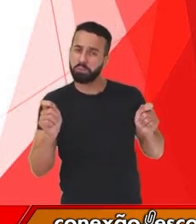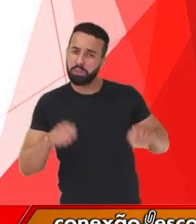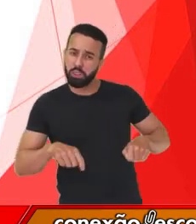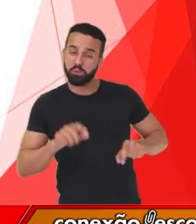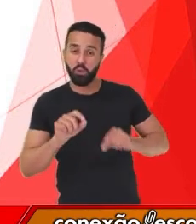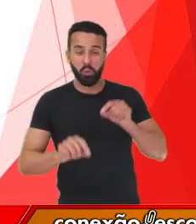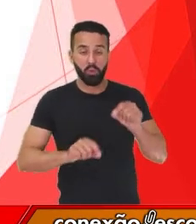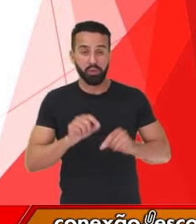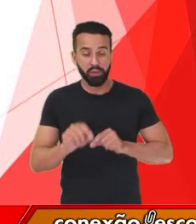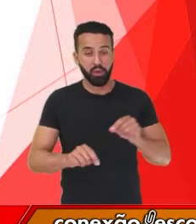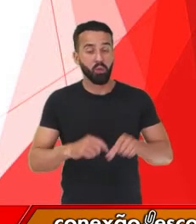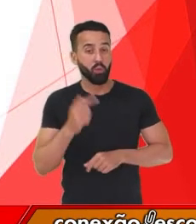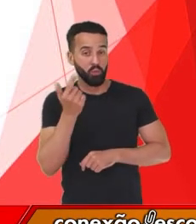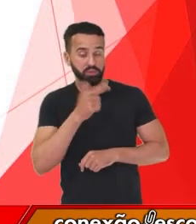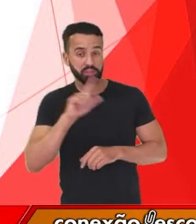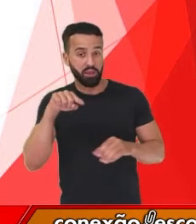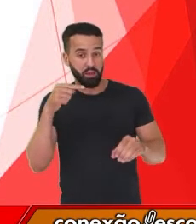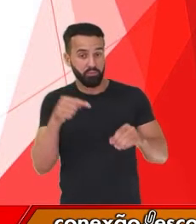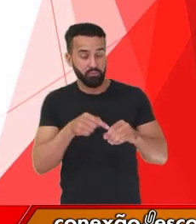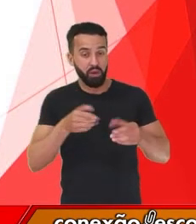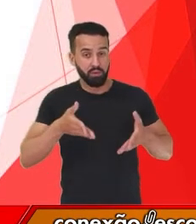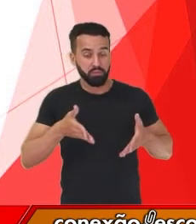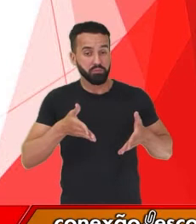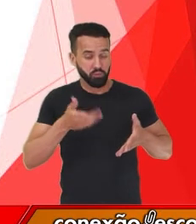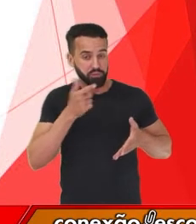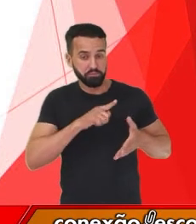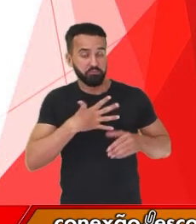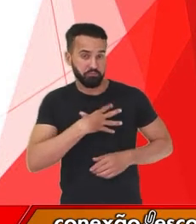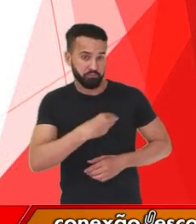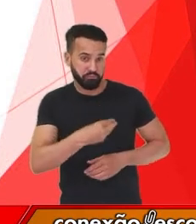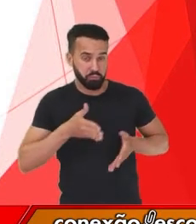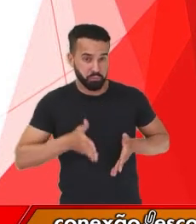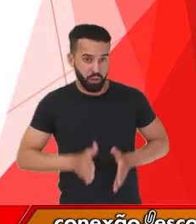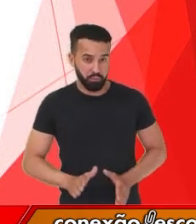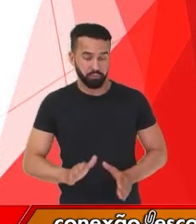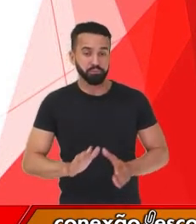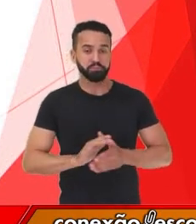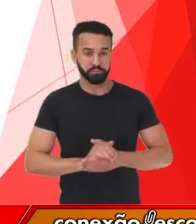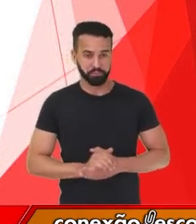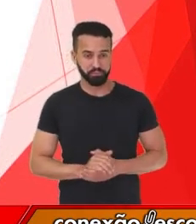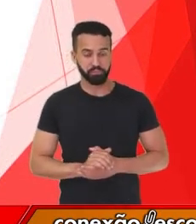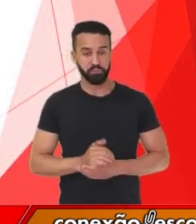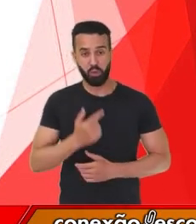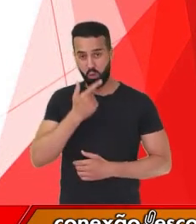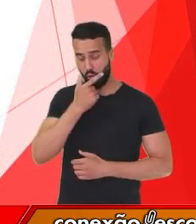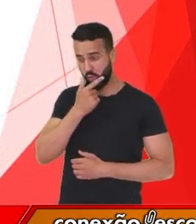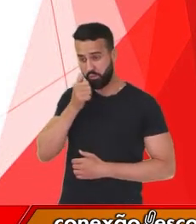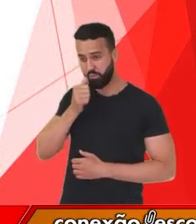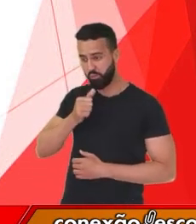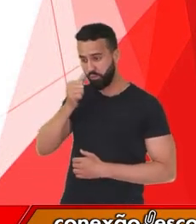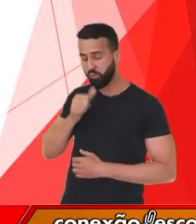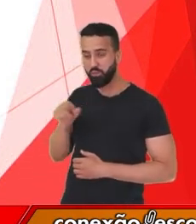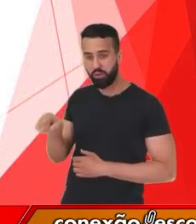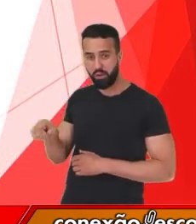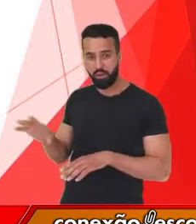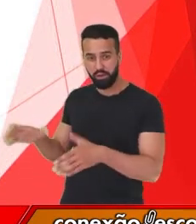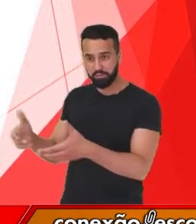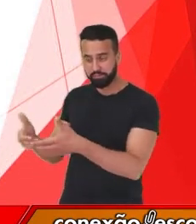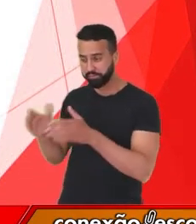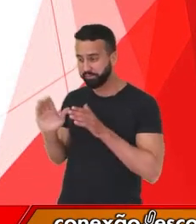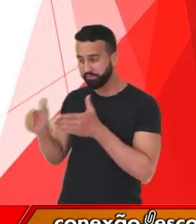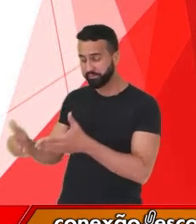de reprodução. No caso das garotas, o hormônio FSH vai